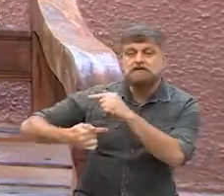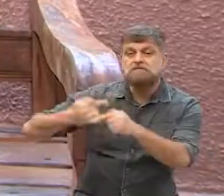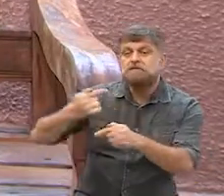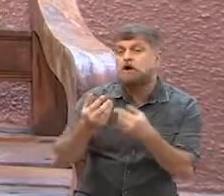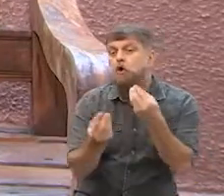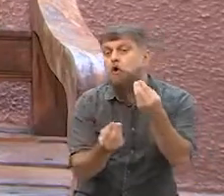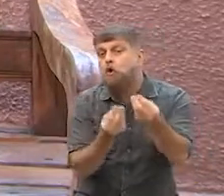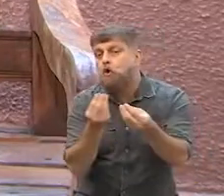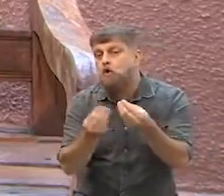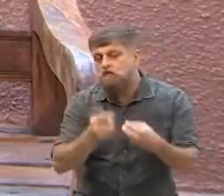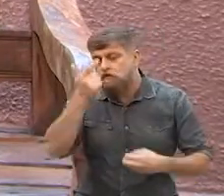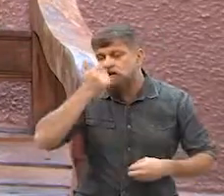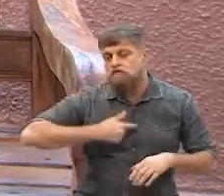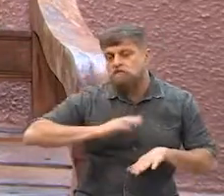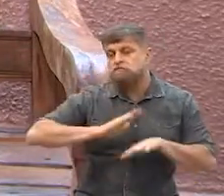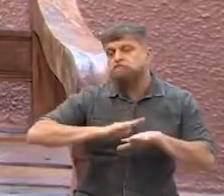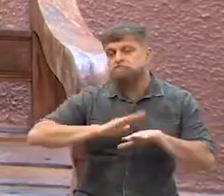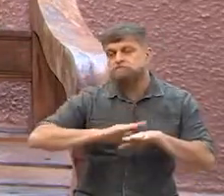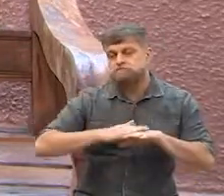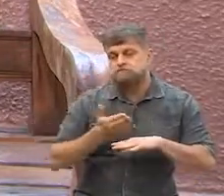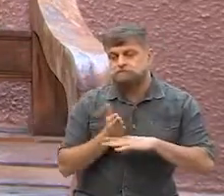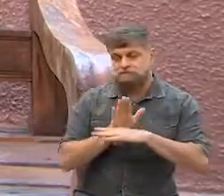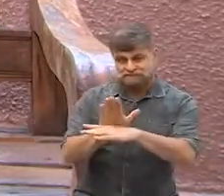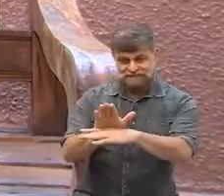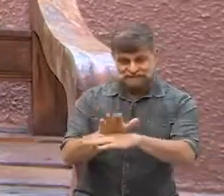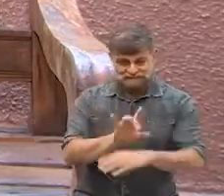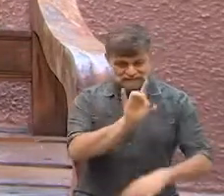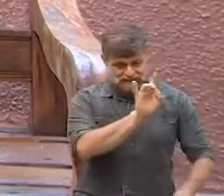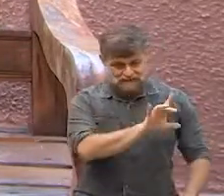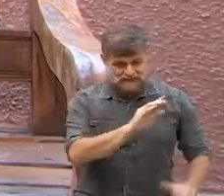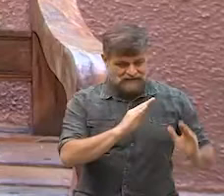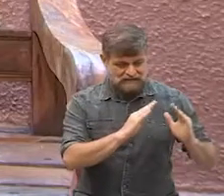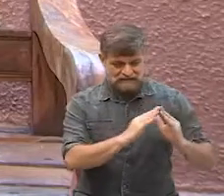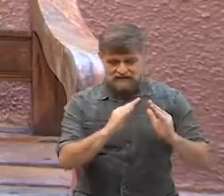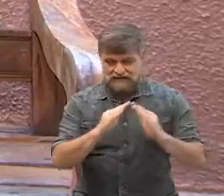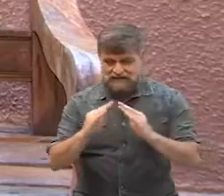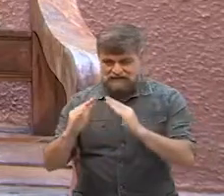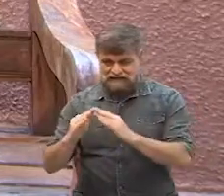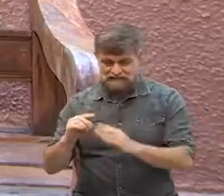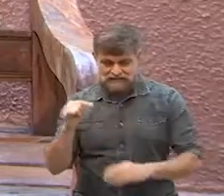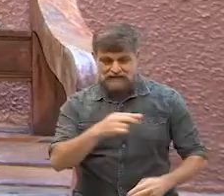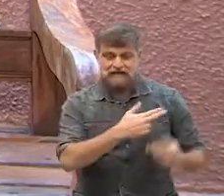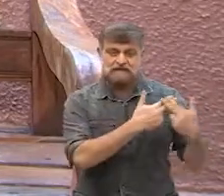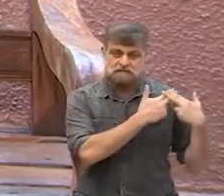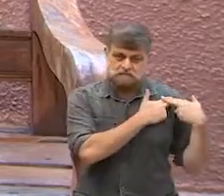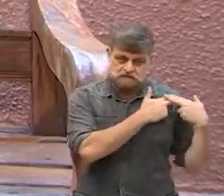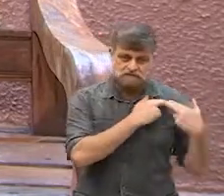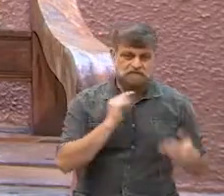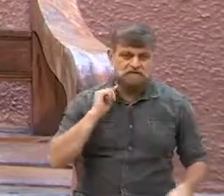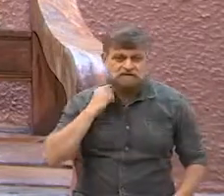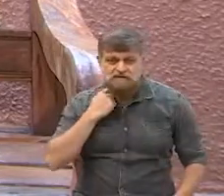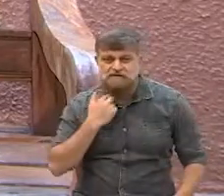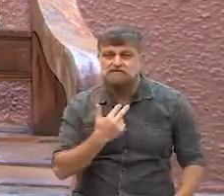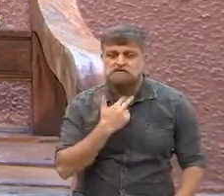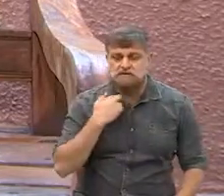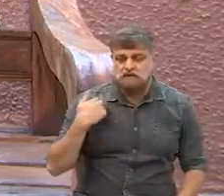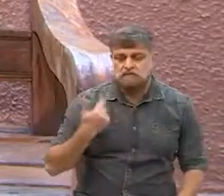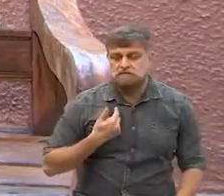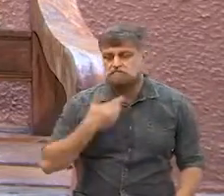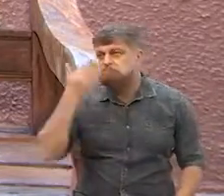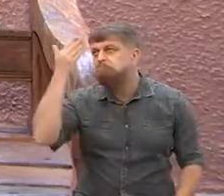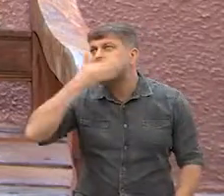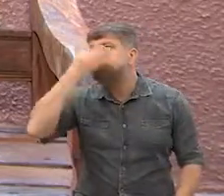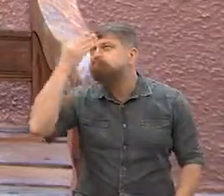né? O segundo é que cada casa é responsável pelo seu resíduo. Não adianta a gente não olhar para